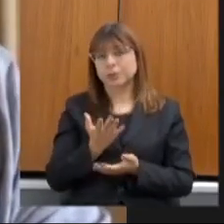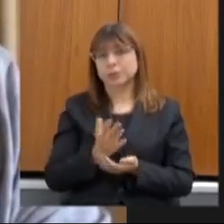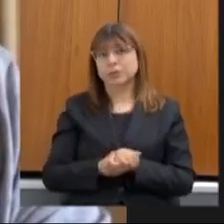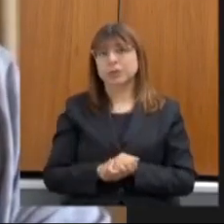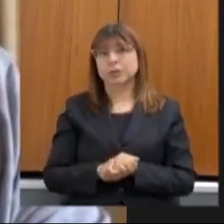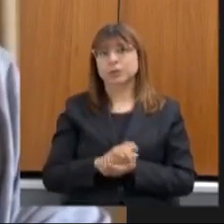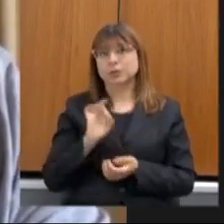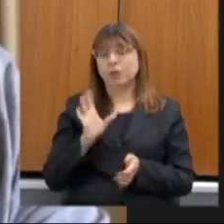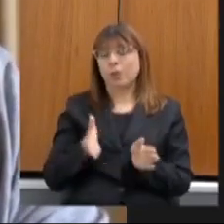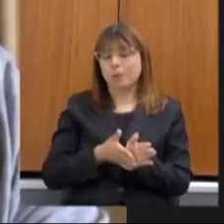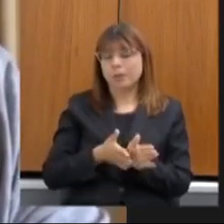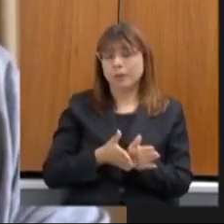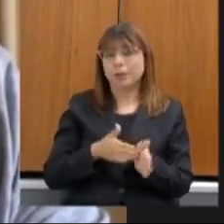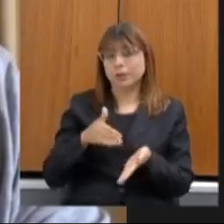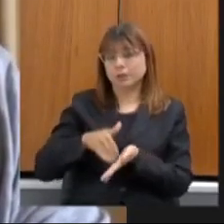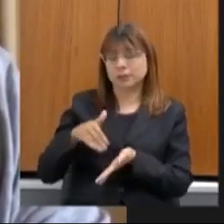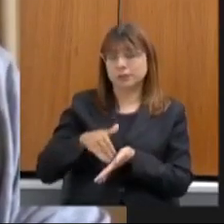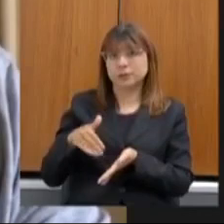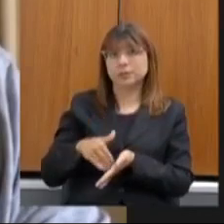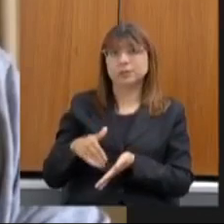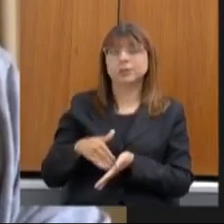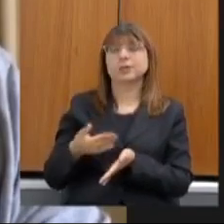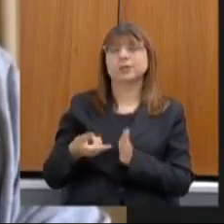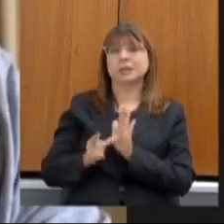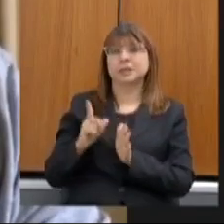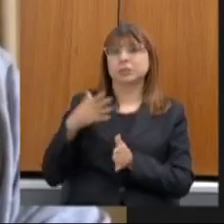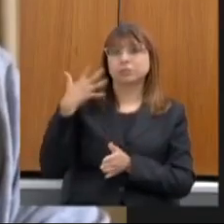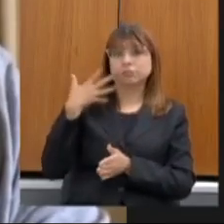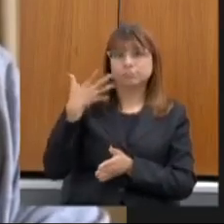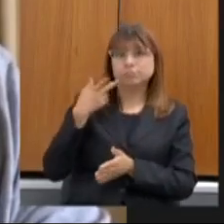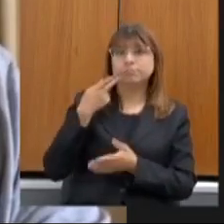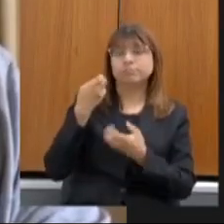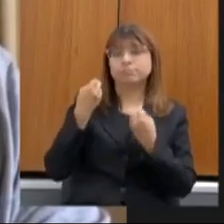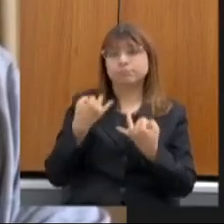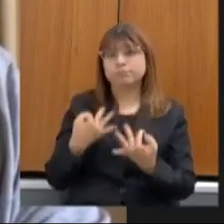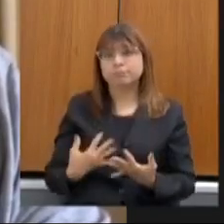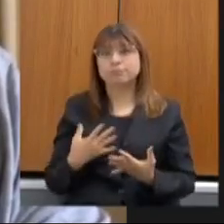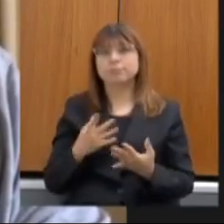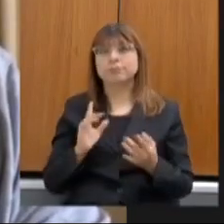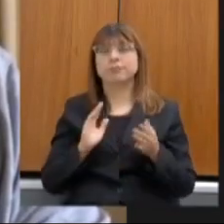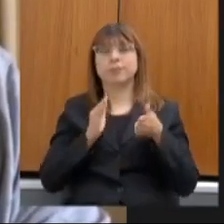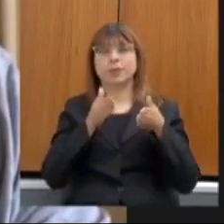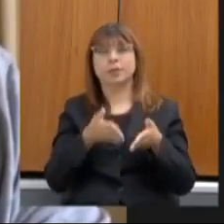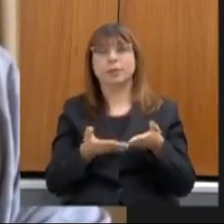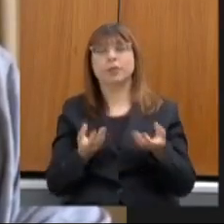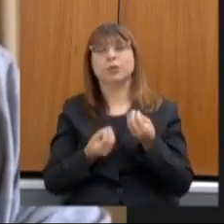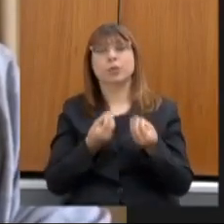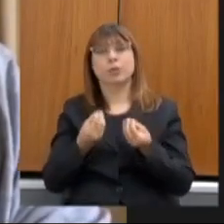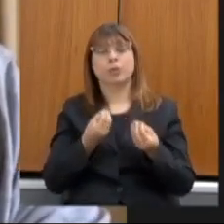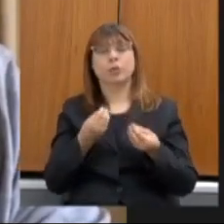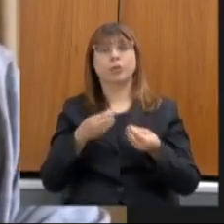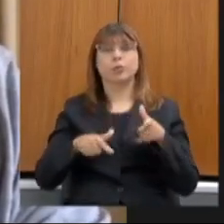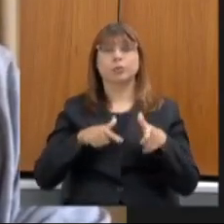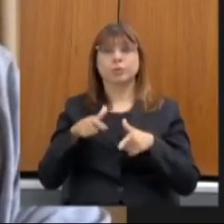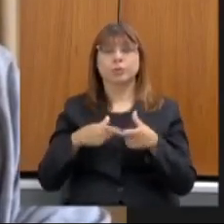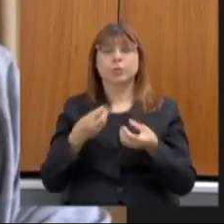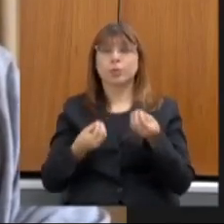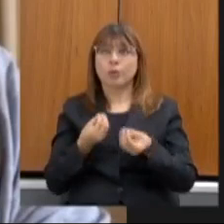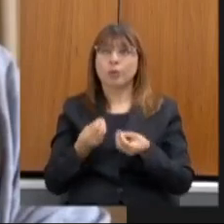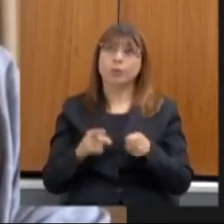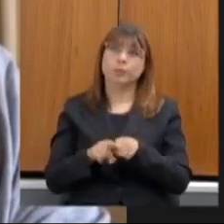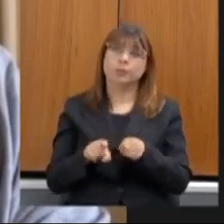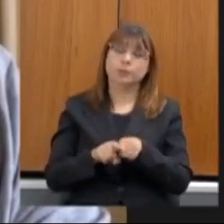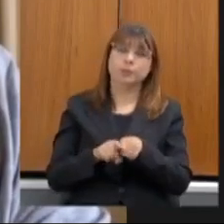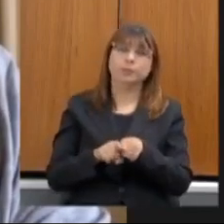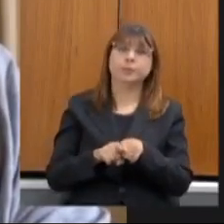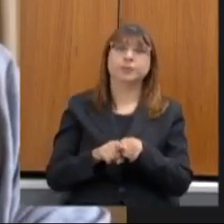então realmente dá parabéns ao secretário todas as palavras por isso aí todo o foco desse mercado comentem alçada